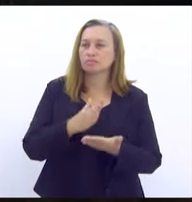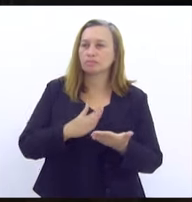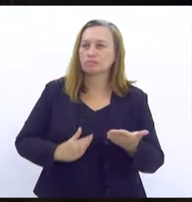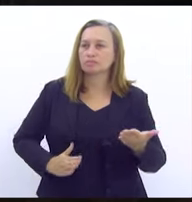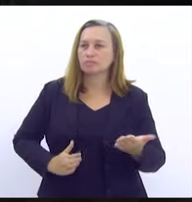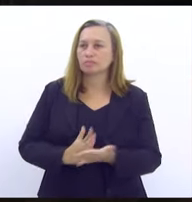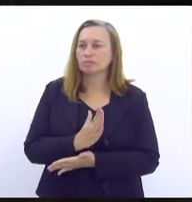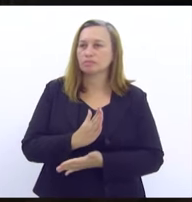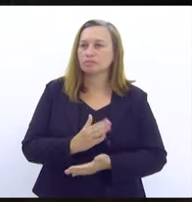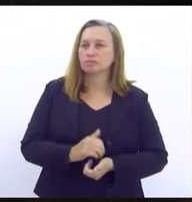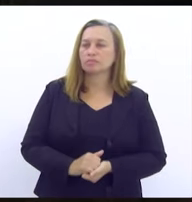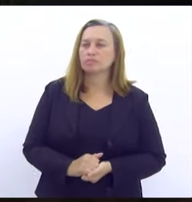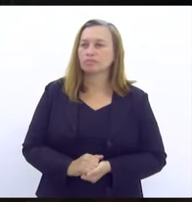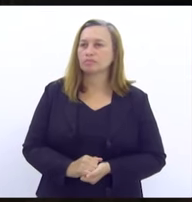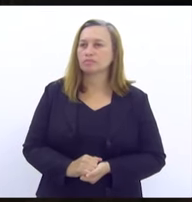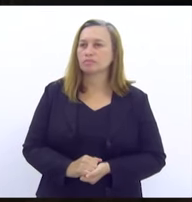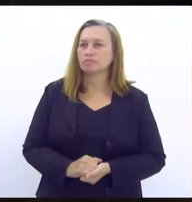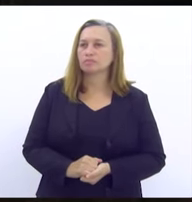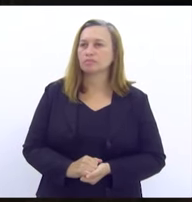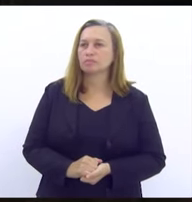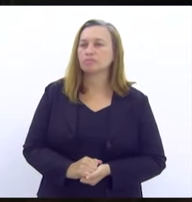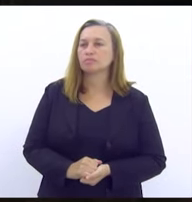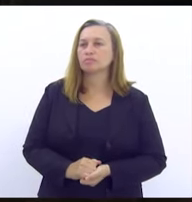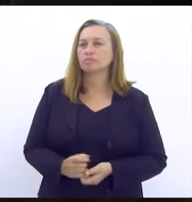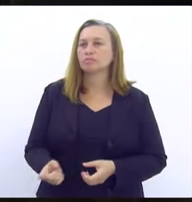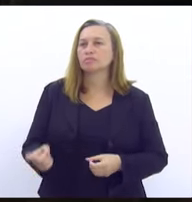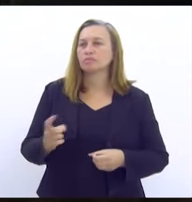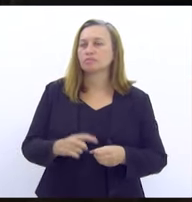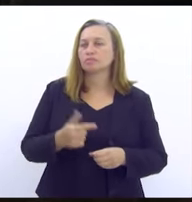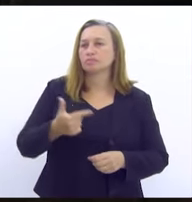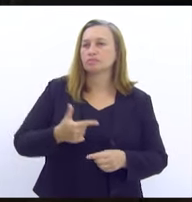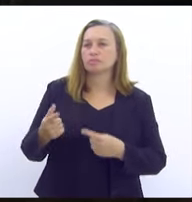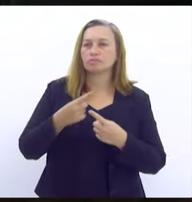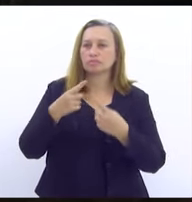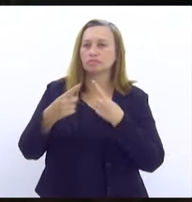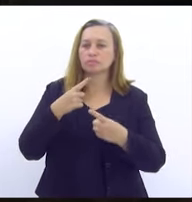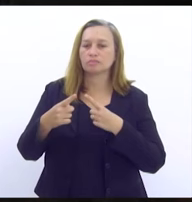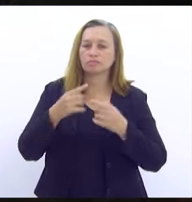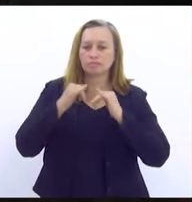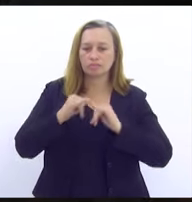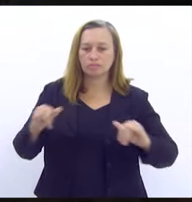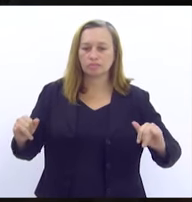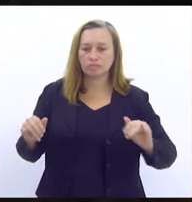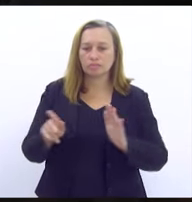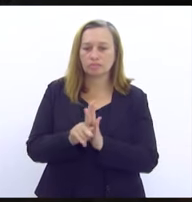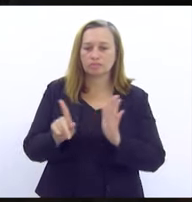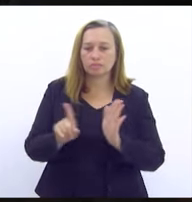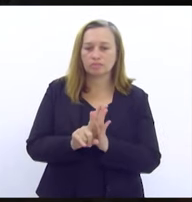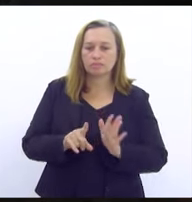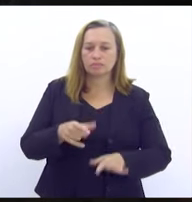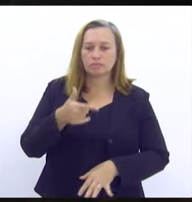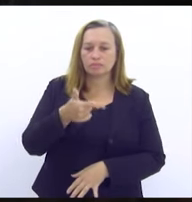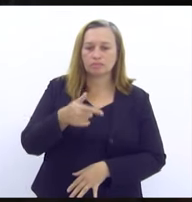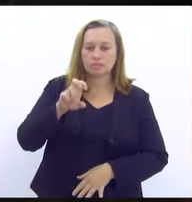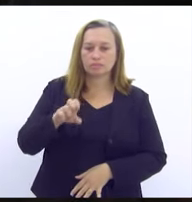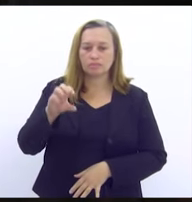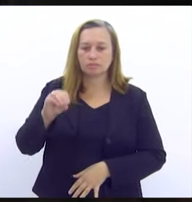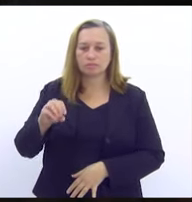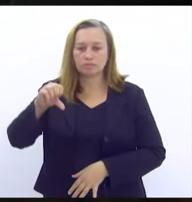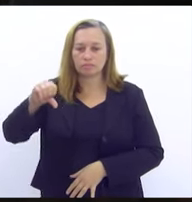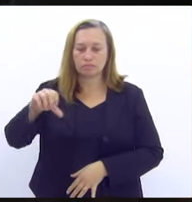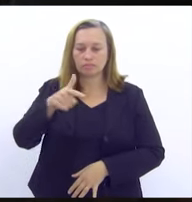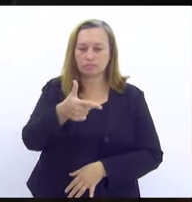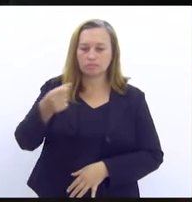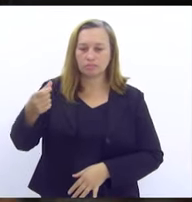estão, aprovado. Vai a redação do vencido para a segunda discussão. Anuncio. Projeto de lei número 2509